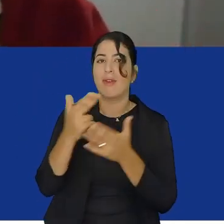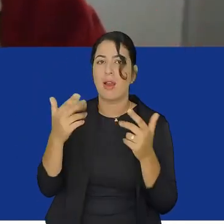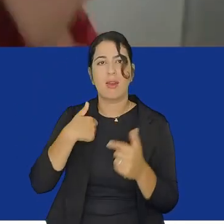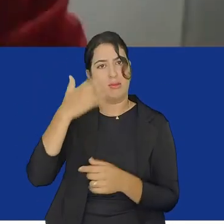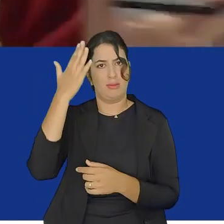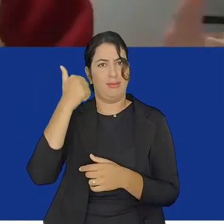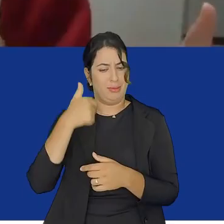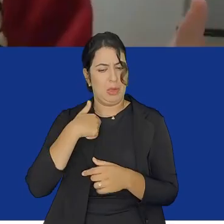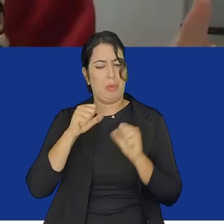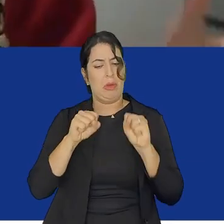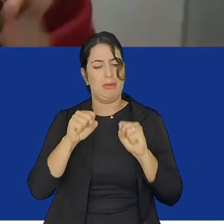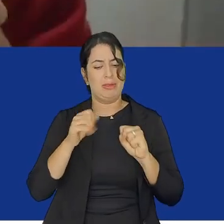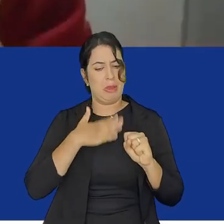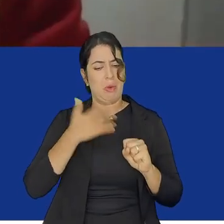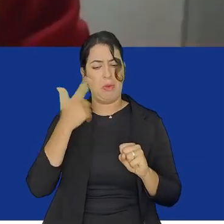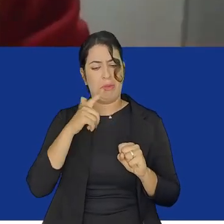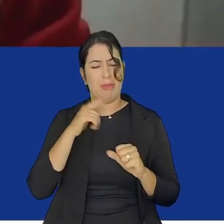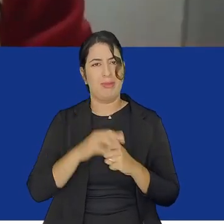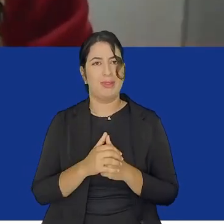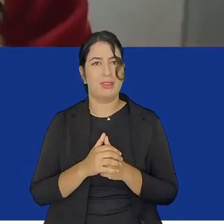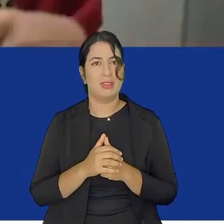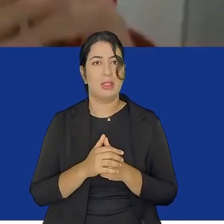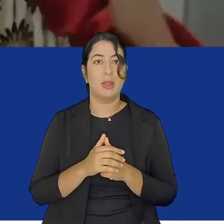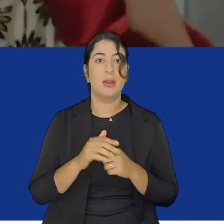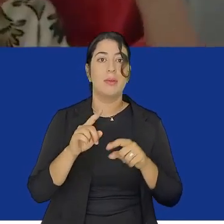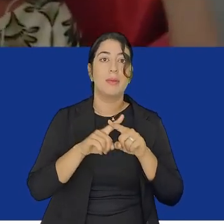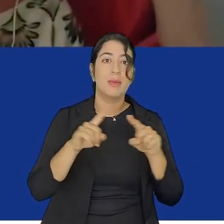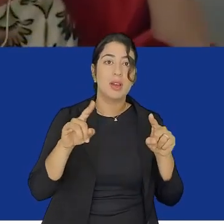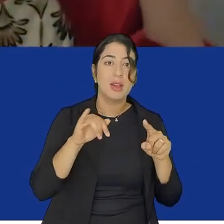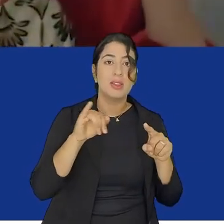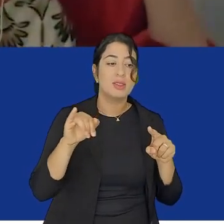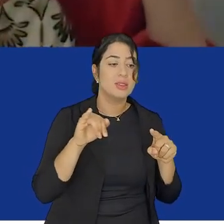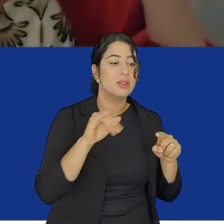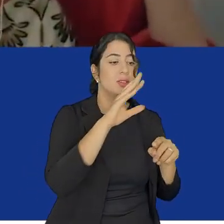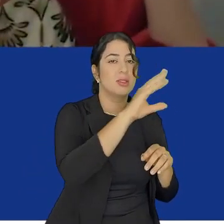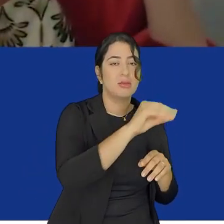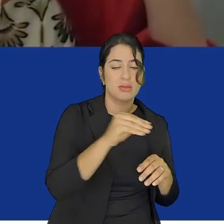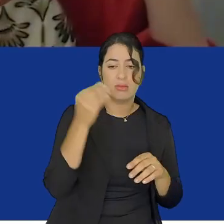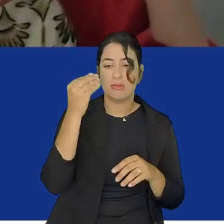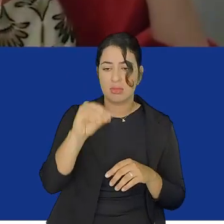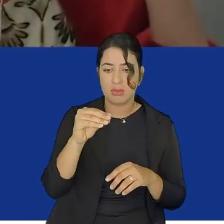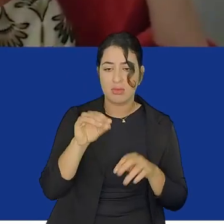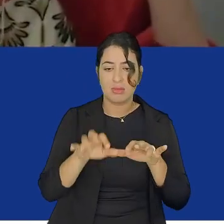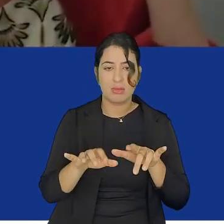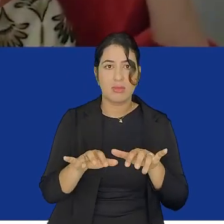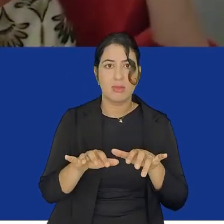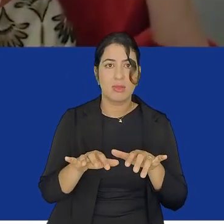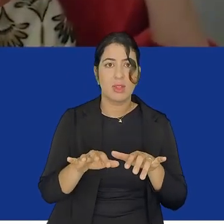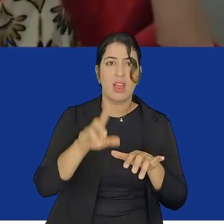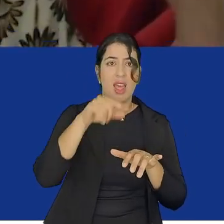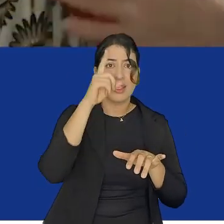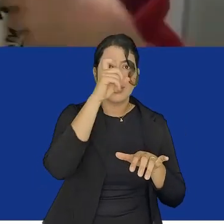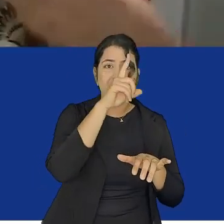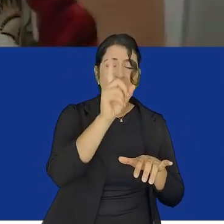EMAG, isso você pode contar comigo, isso eu dou conta. Mas se você me botar para fazer mandado de penhora, e não é difícil, é